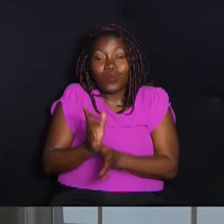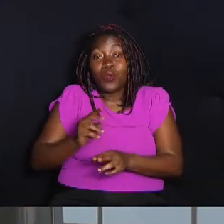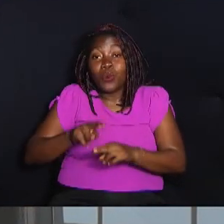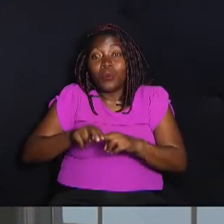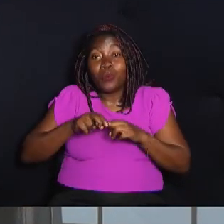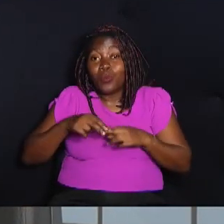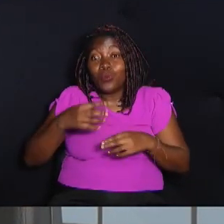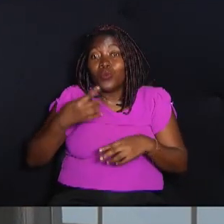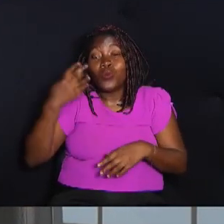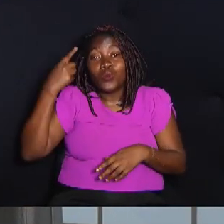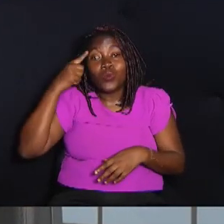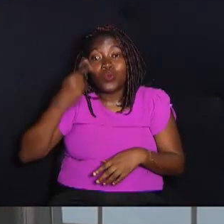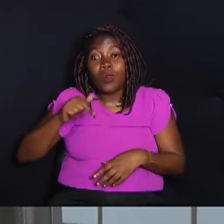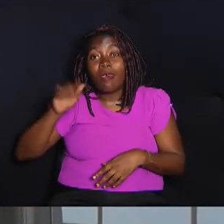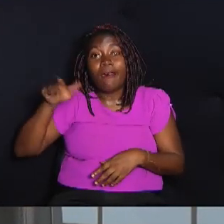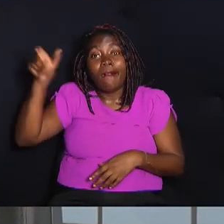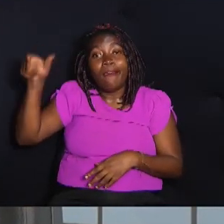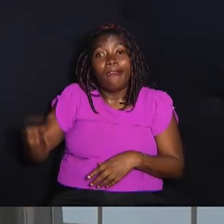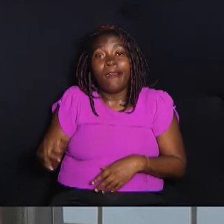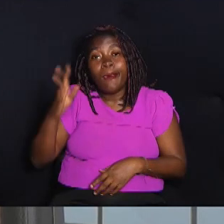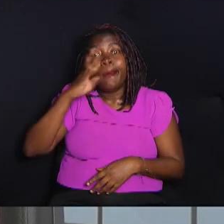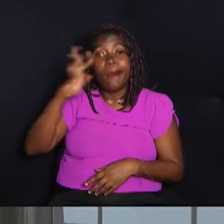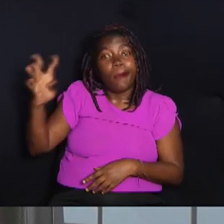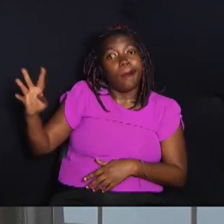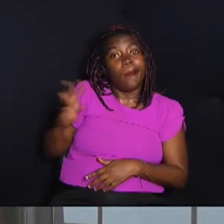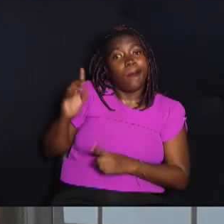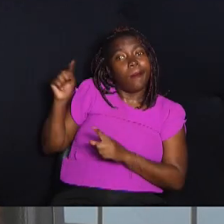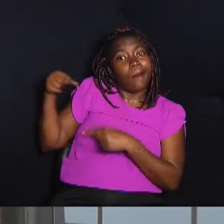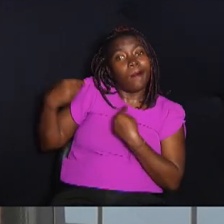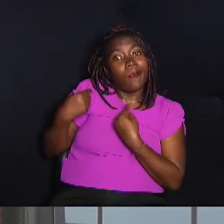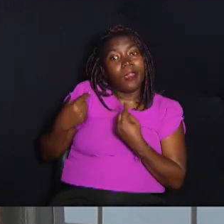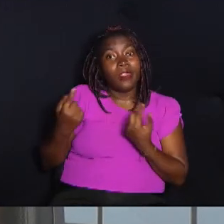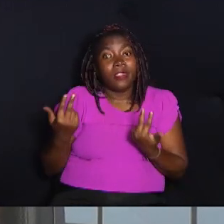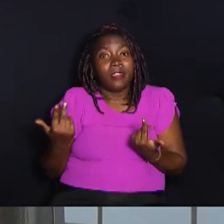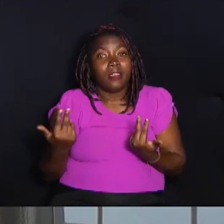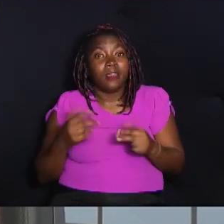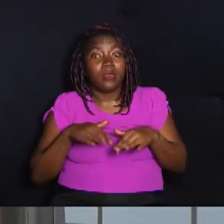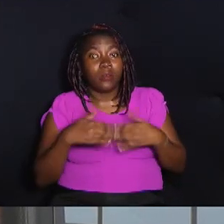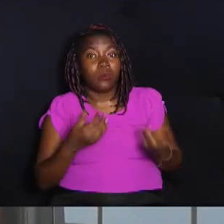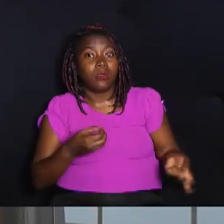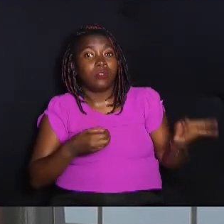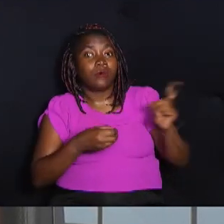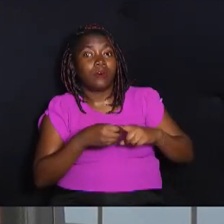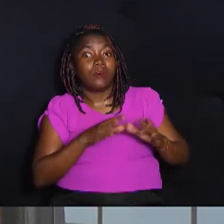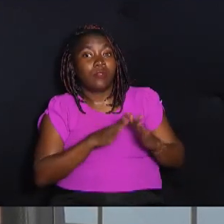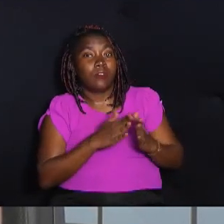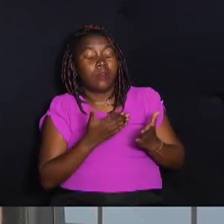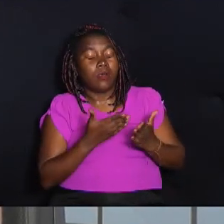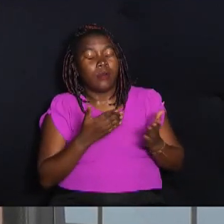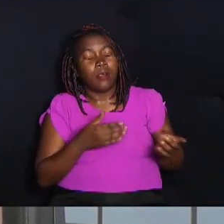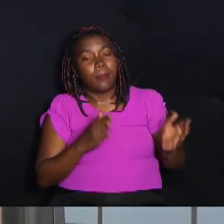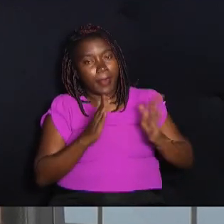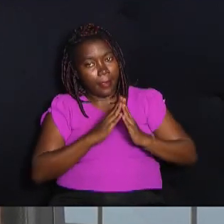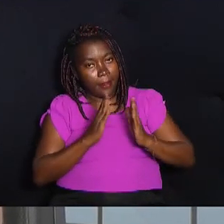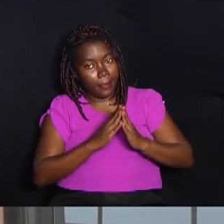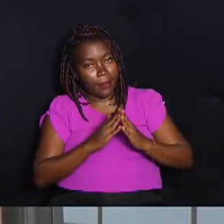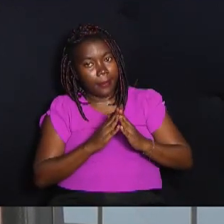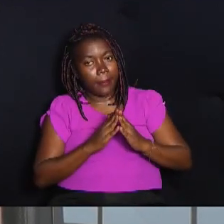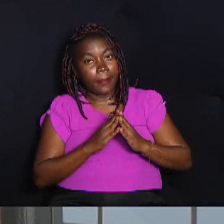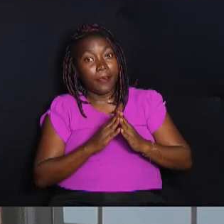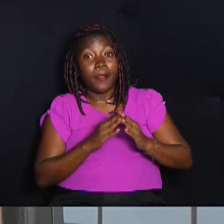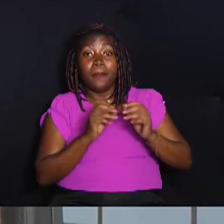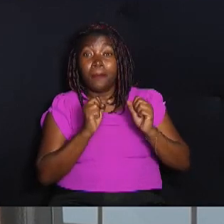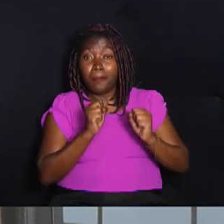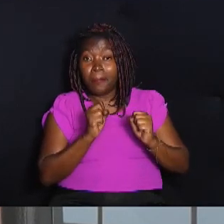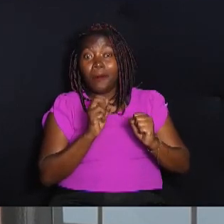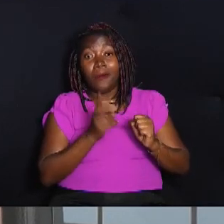que está, né, fazendo ali um problema, e ao mesmo tempo, quando ele volta para a escola, para casa, aquilo pode